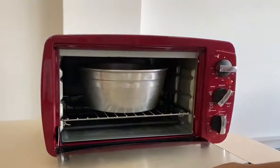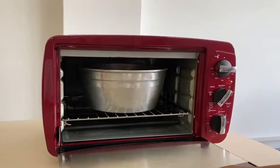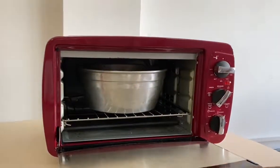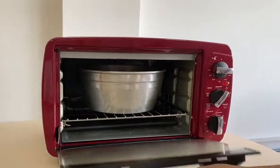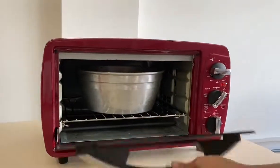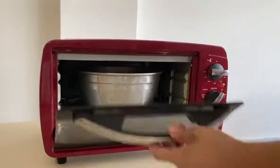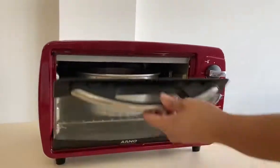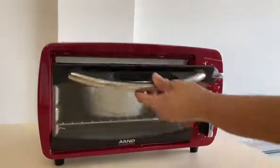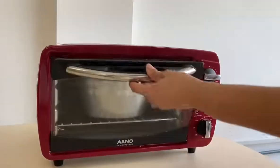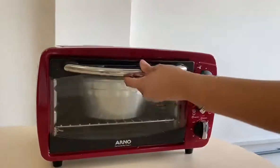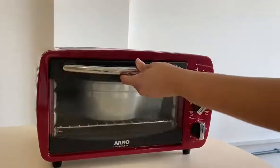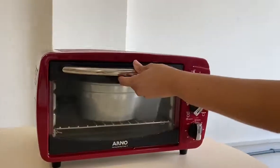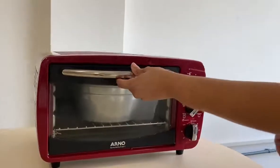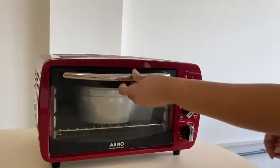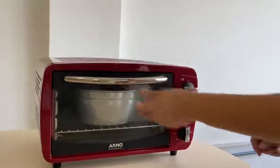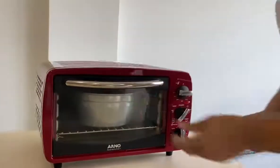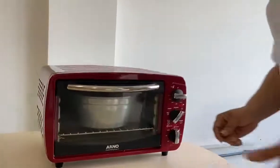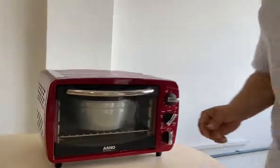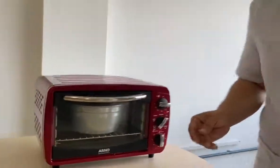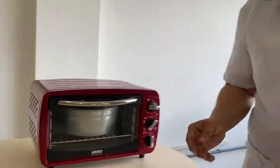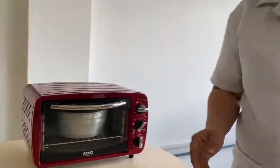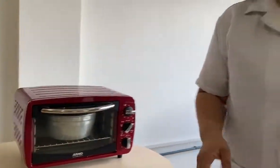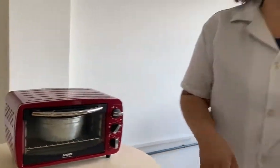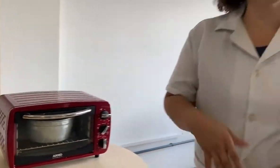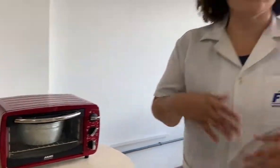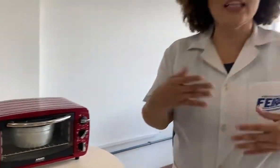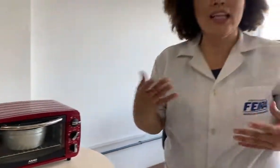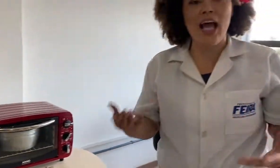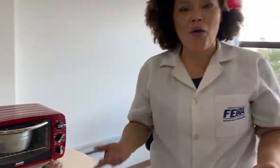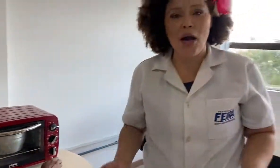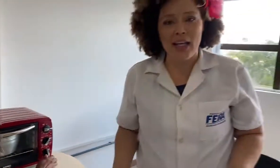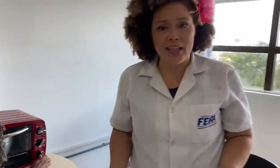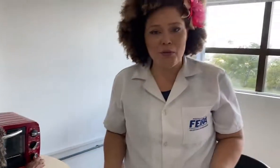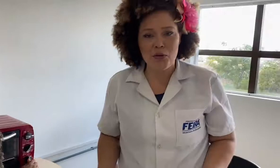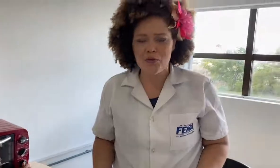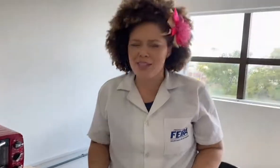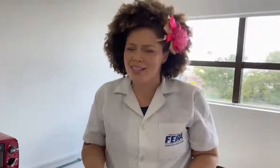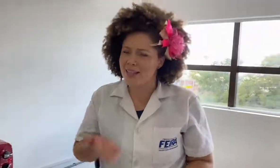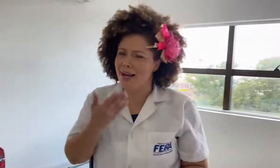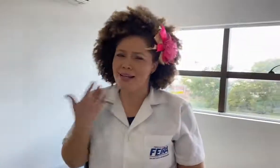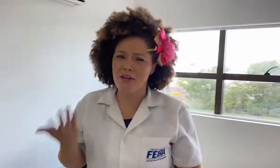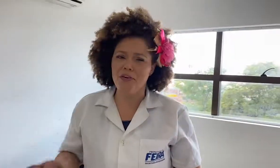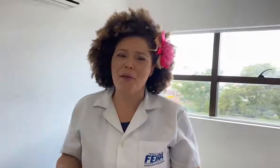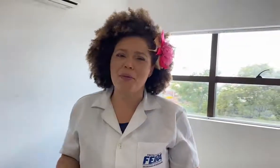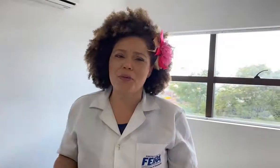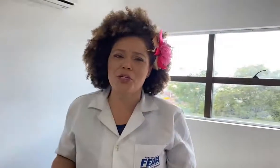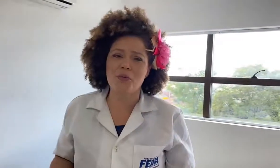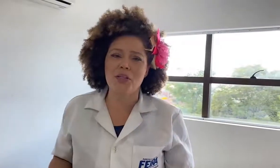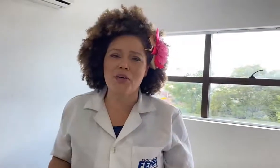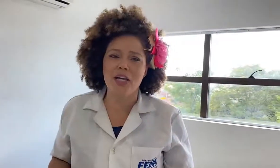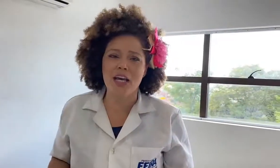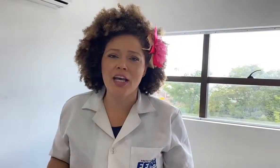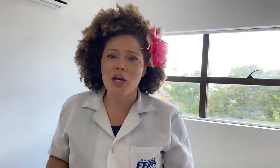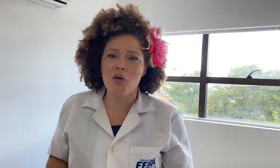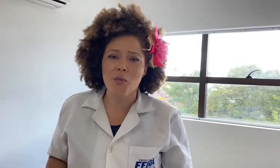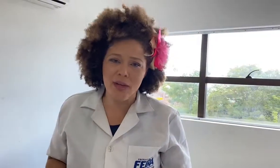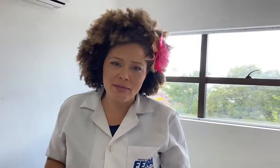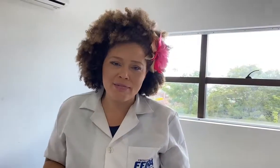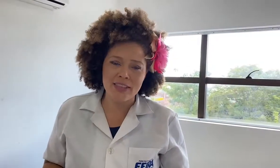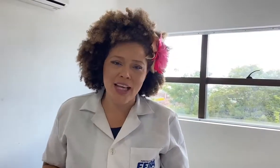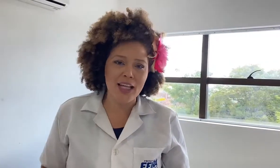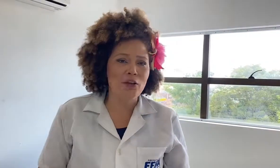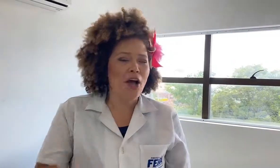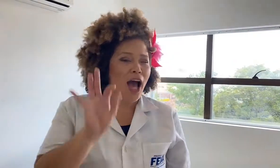Colocou aqui e a gente vai o quê? Esperar de 30 a 40 minutos para essa delícia ficar pronta para a gente poder o quê?